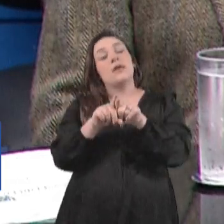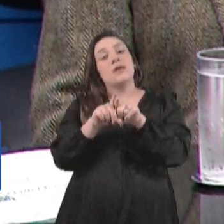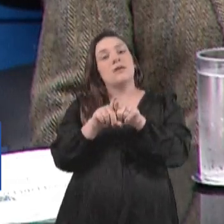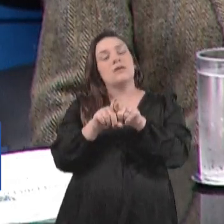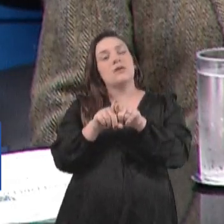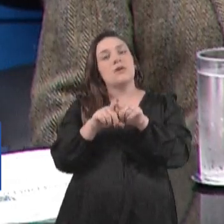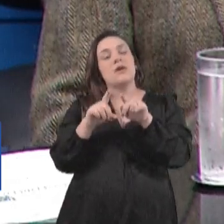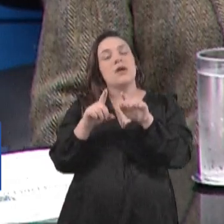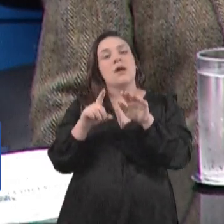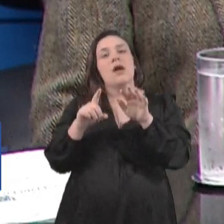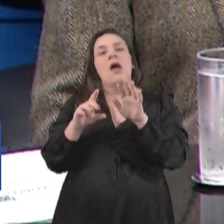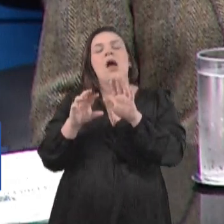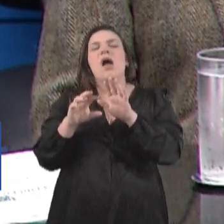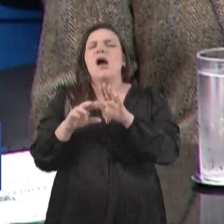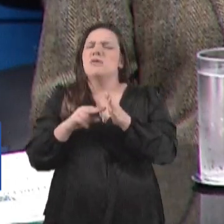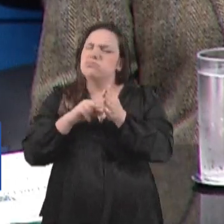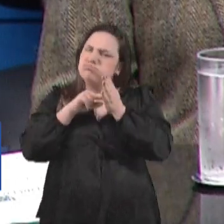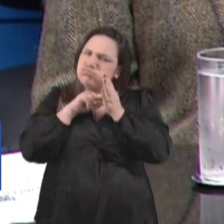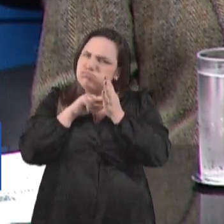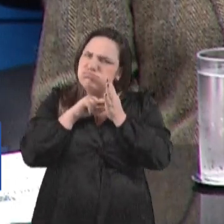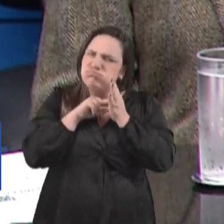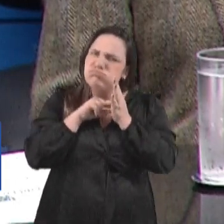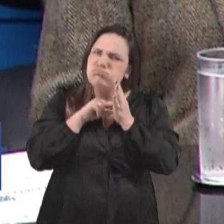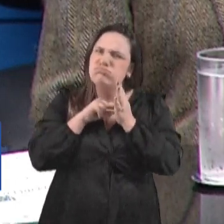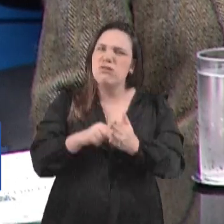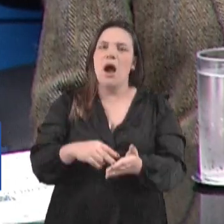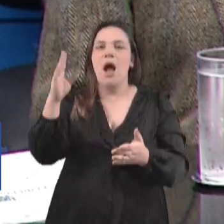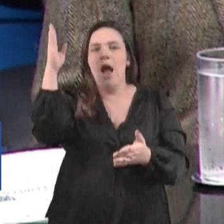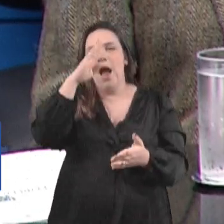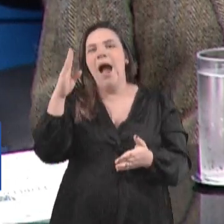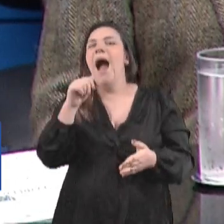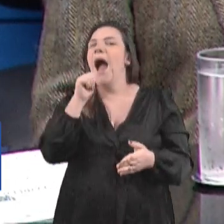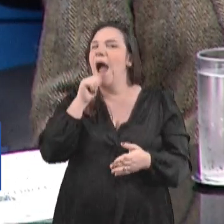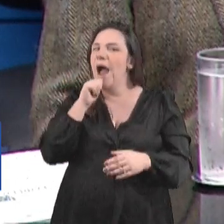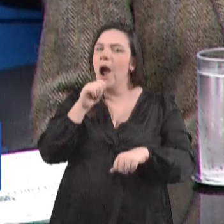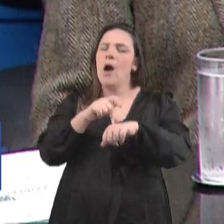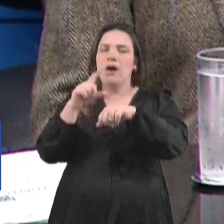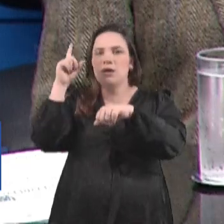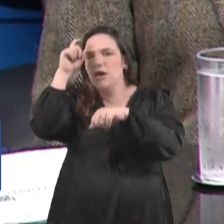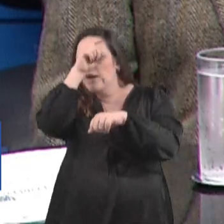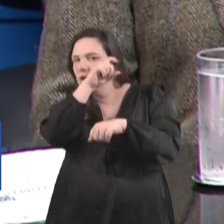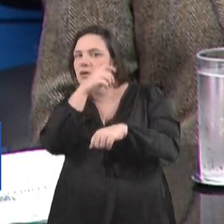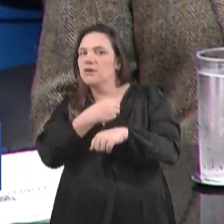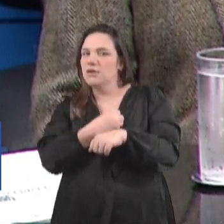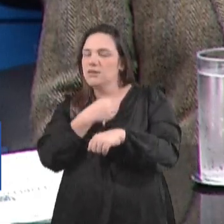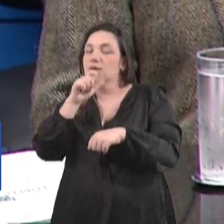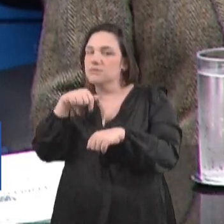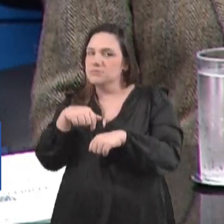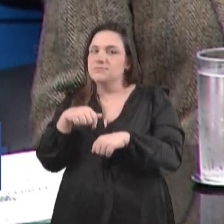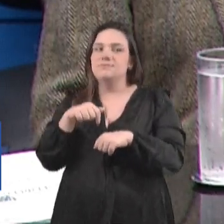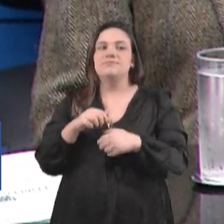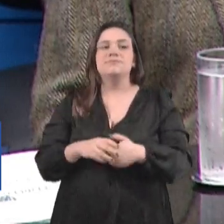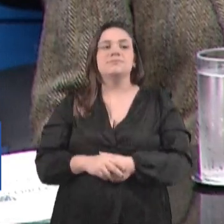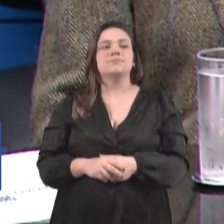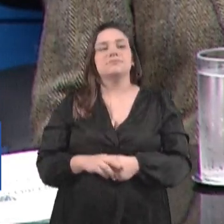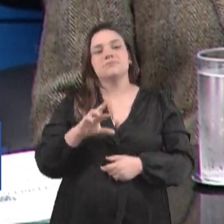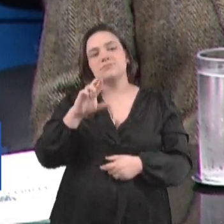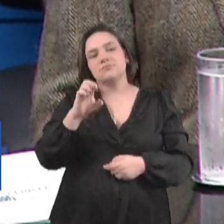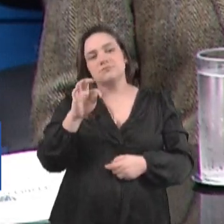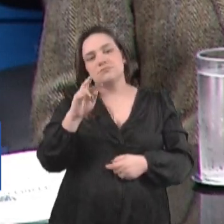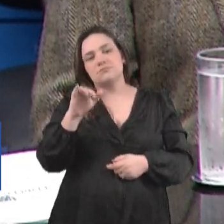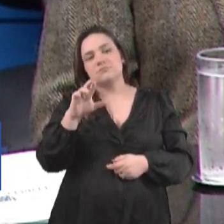resistência brasileira em um dos episódios mais dramáticos da nossa história, a retirada da Laguna. Em